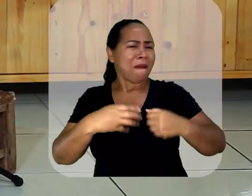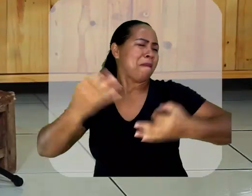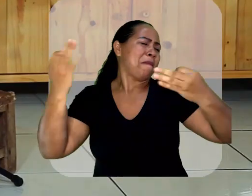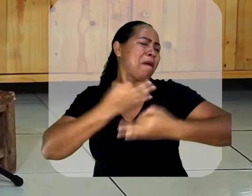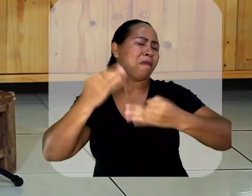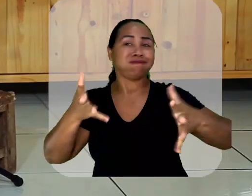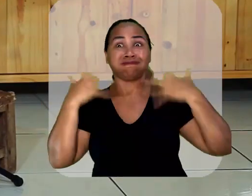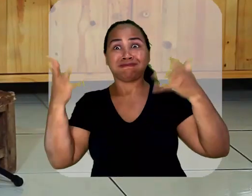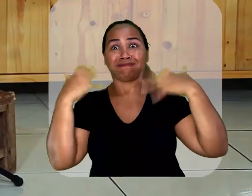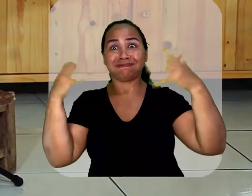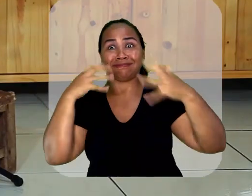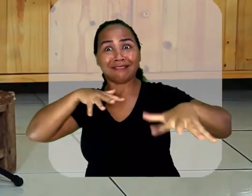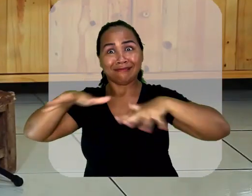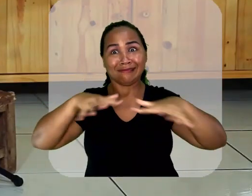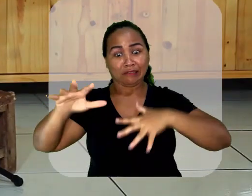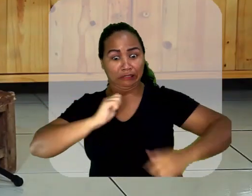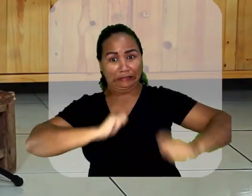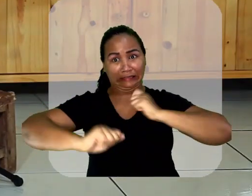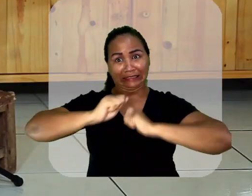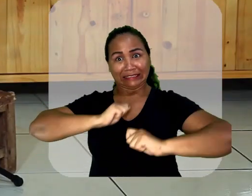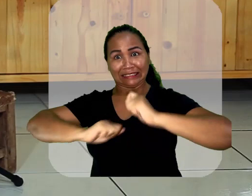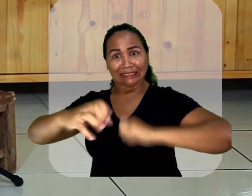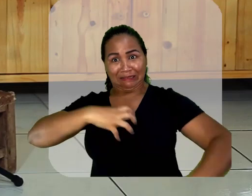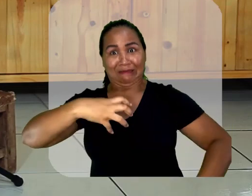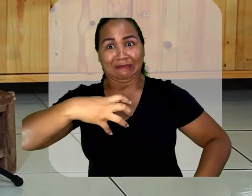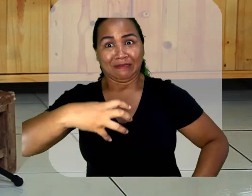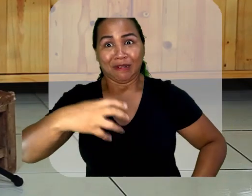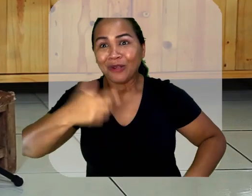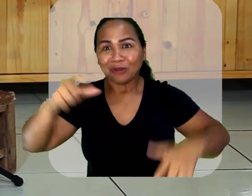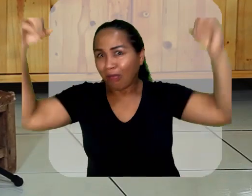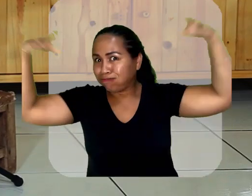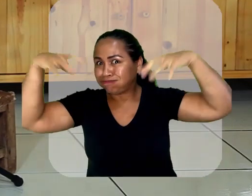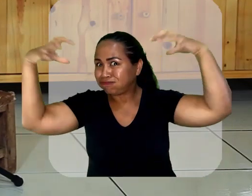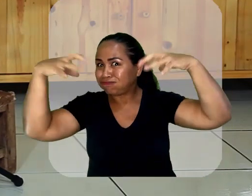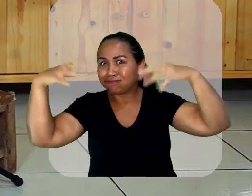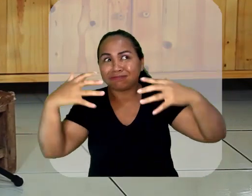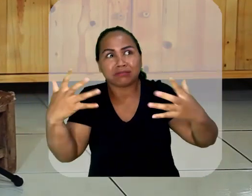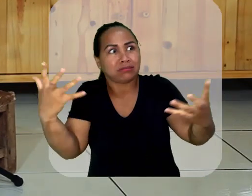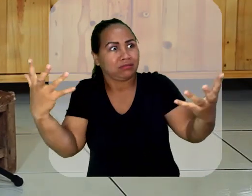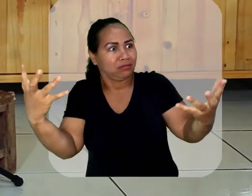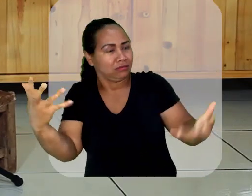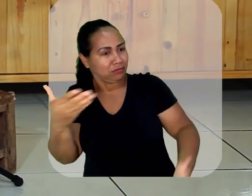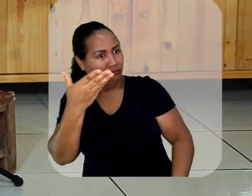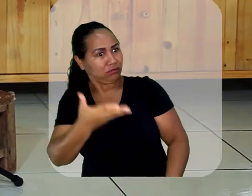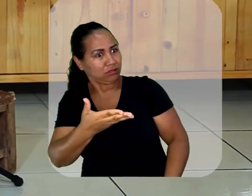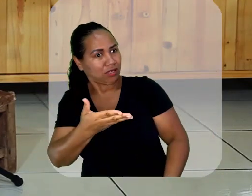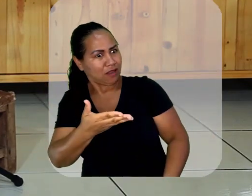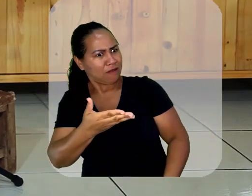gente, Salvador sem temporal. Eis o dragão do meu mar, traz,